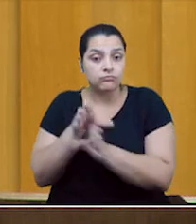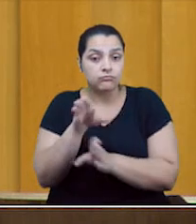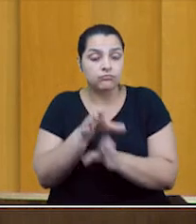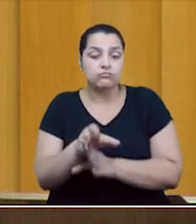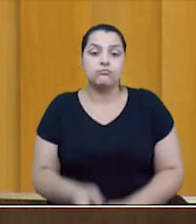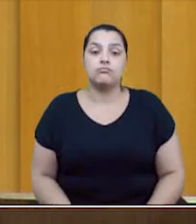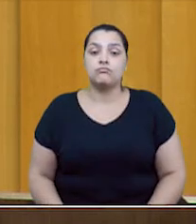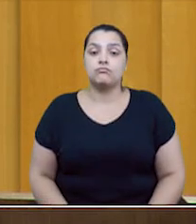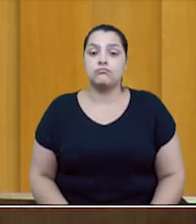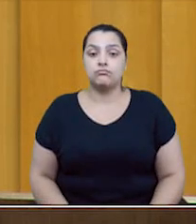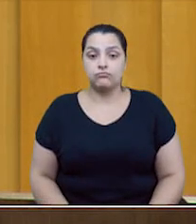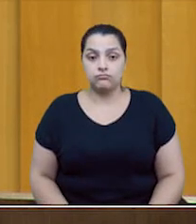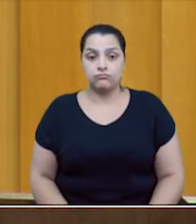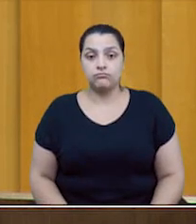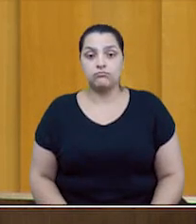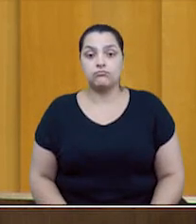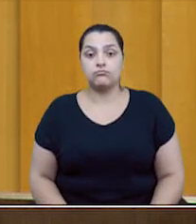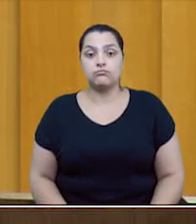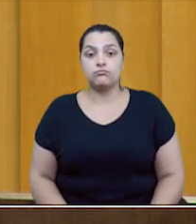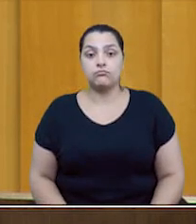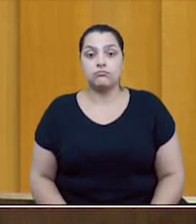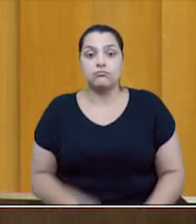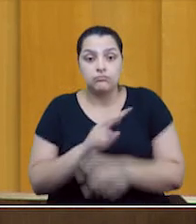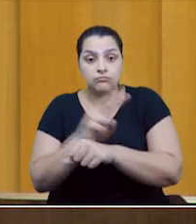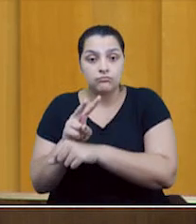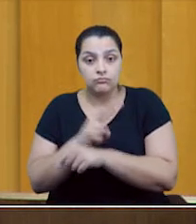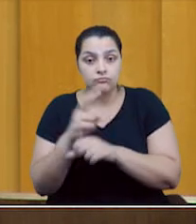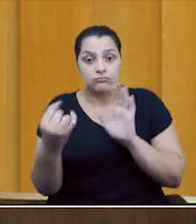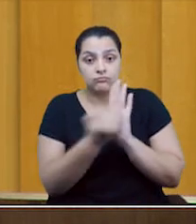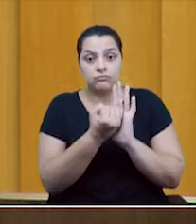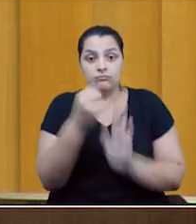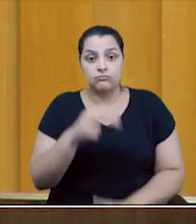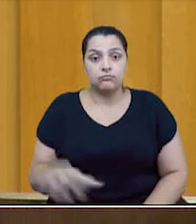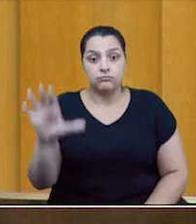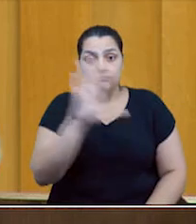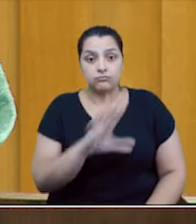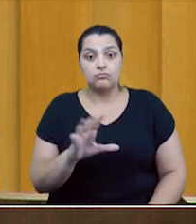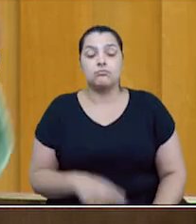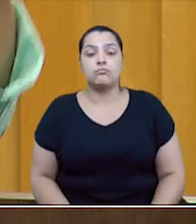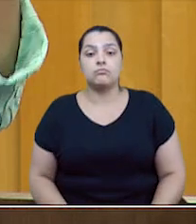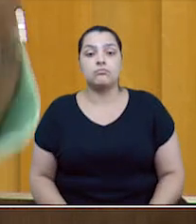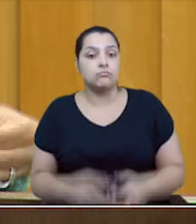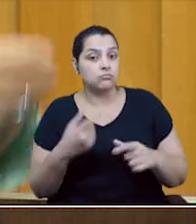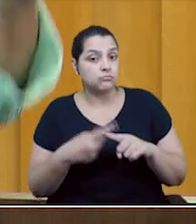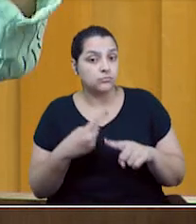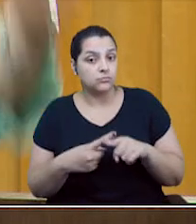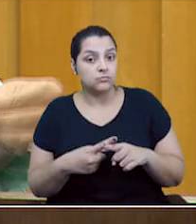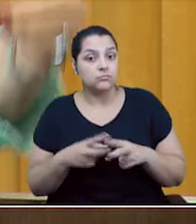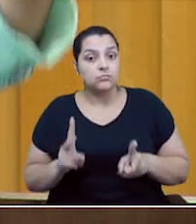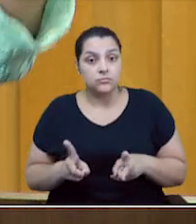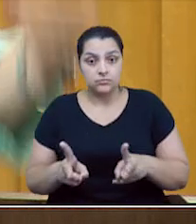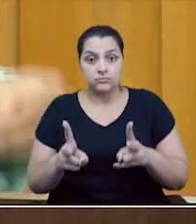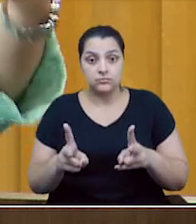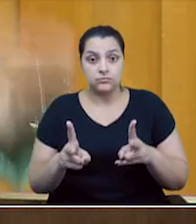população. E preservar a identidade nacional. Por que preservar a identidade nacional? Porque toda vez que se está dentro de um